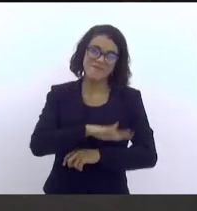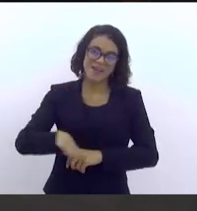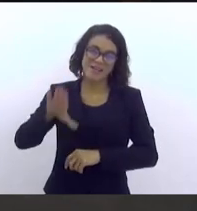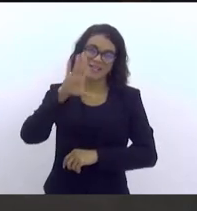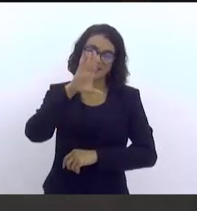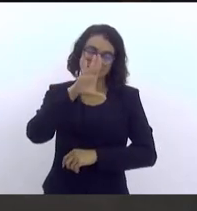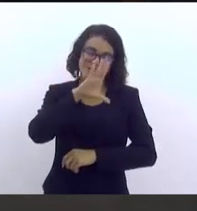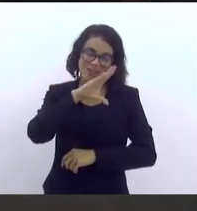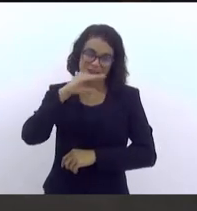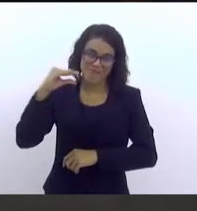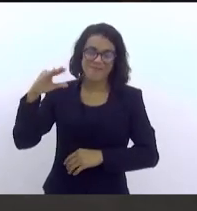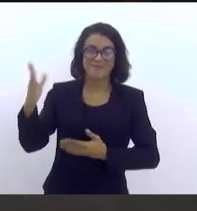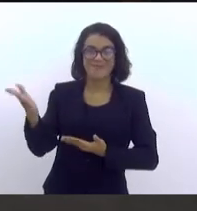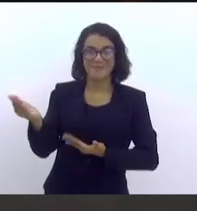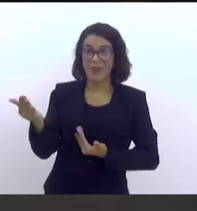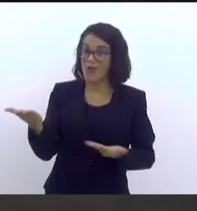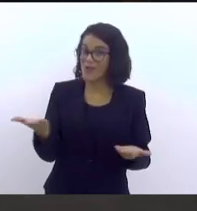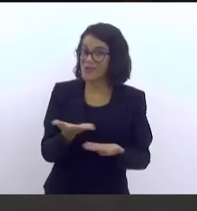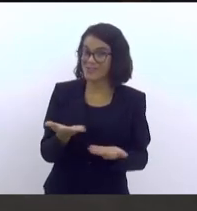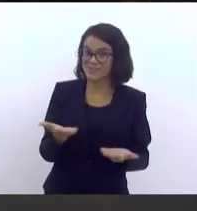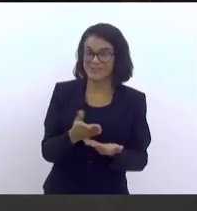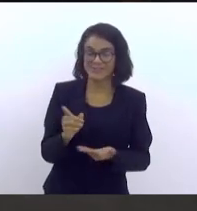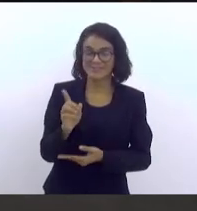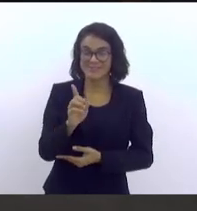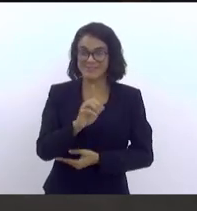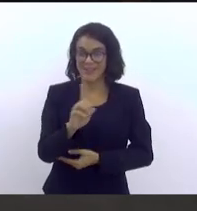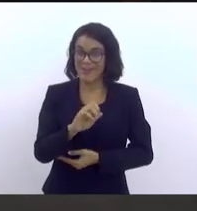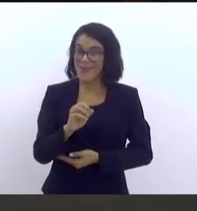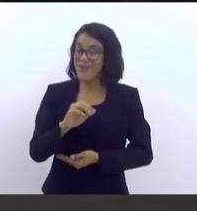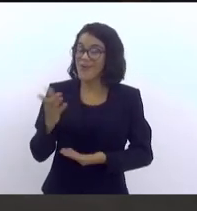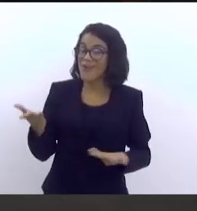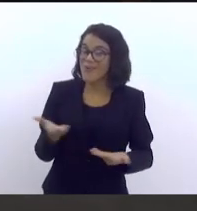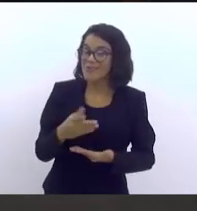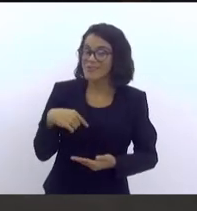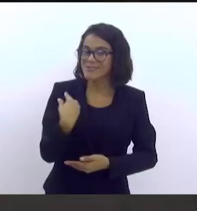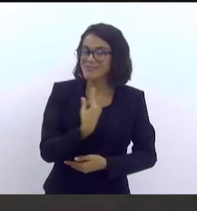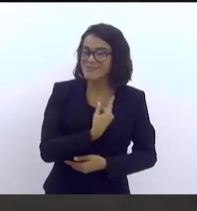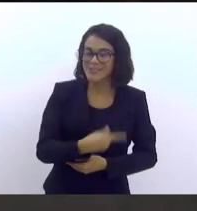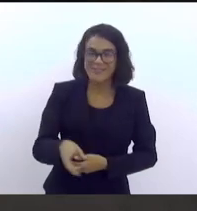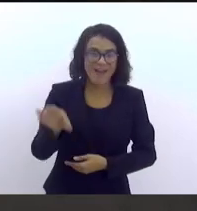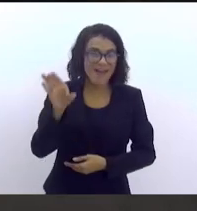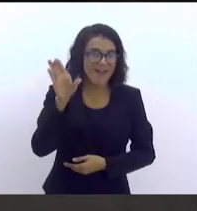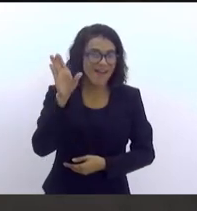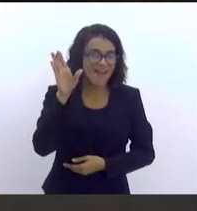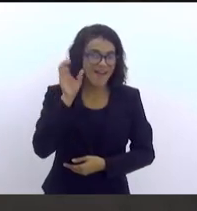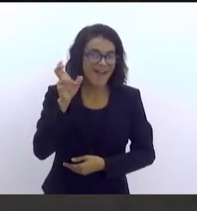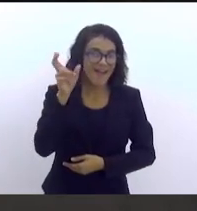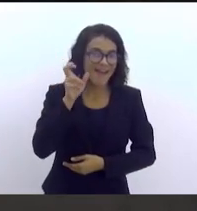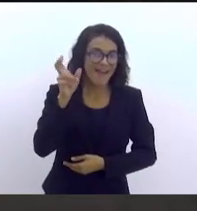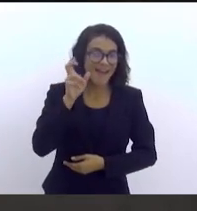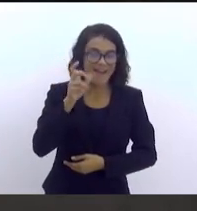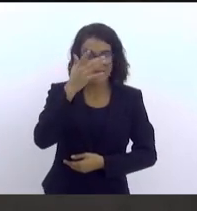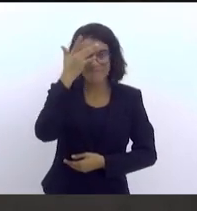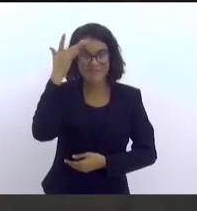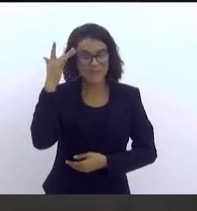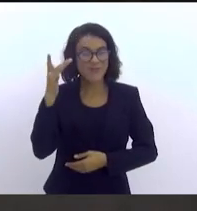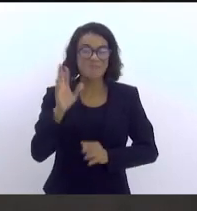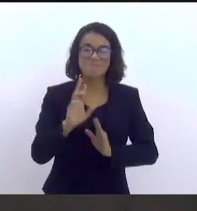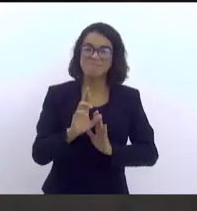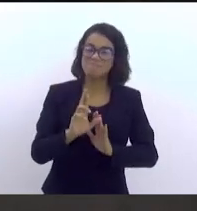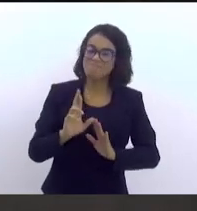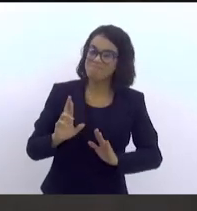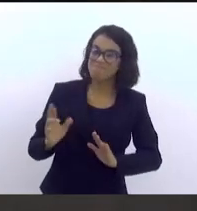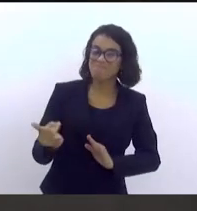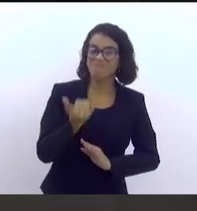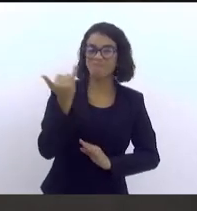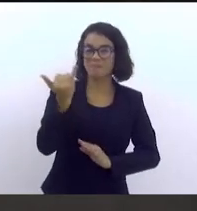adolescência hoje não hoje a gente vai ouvir uma pessoa com consistência representando esse segmento